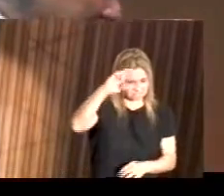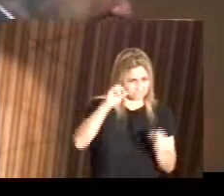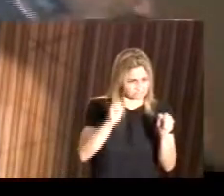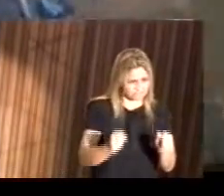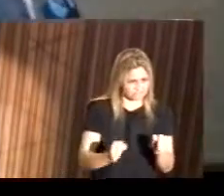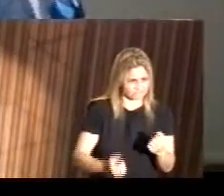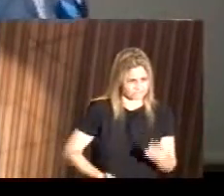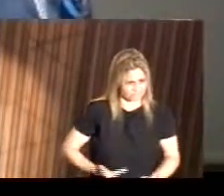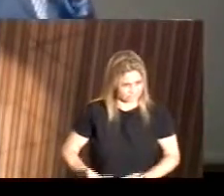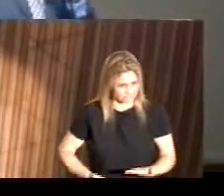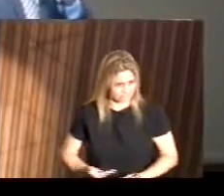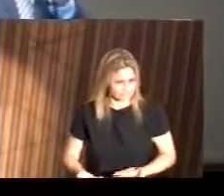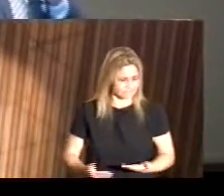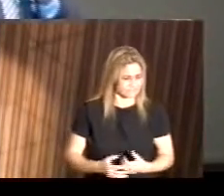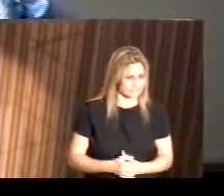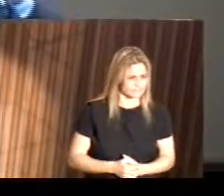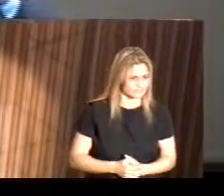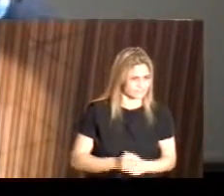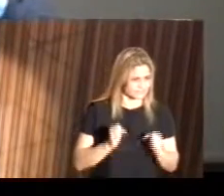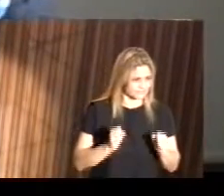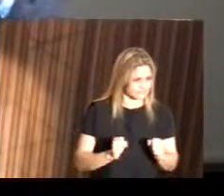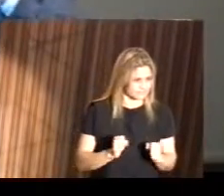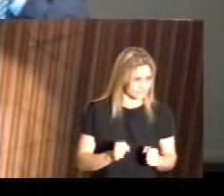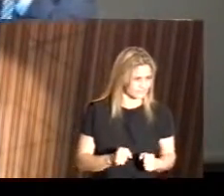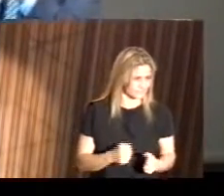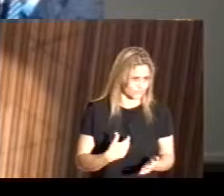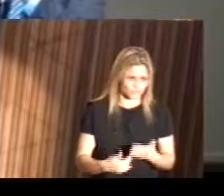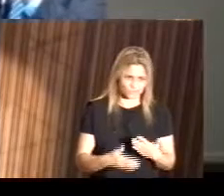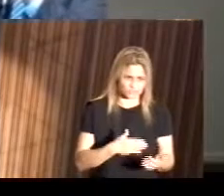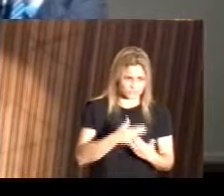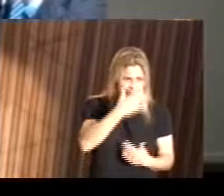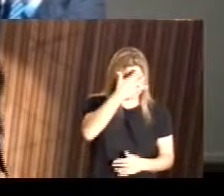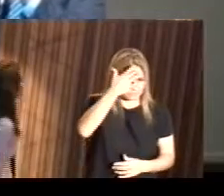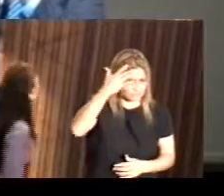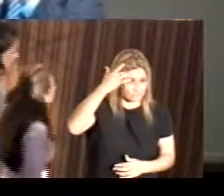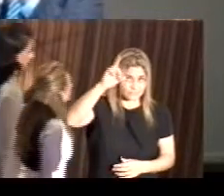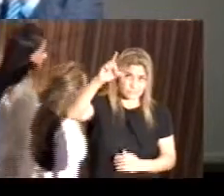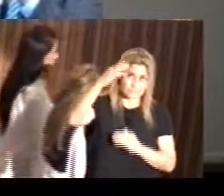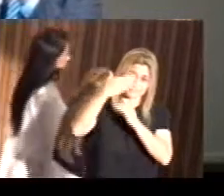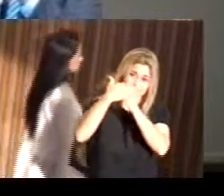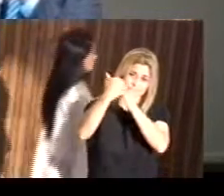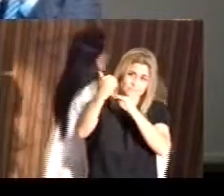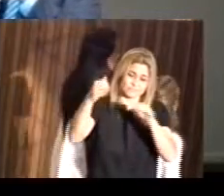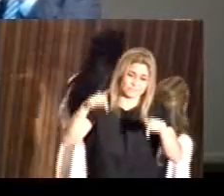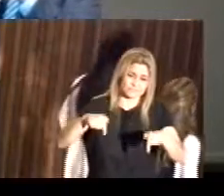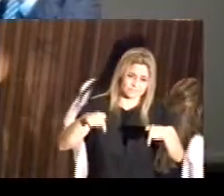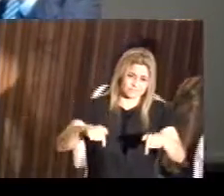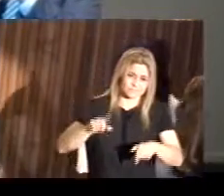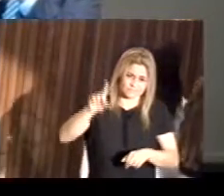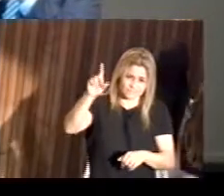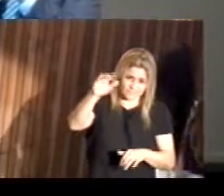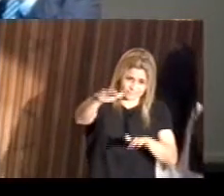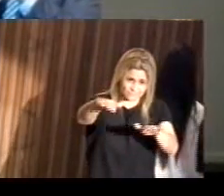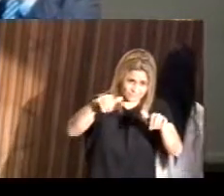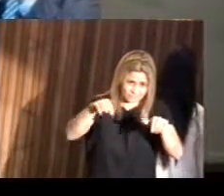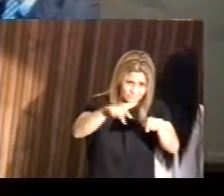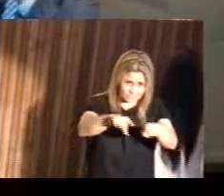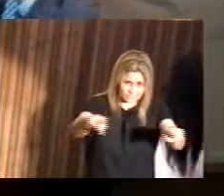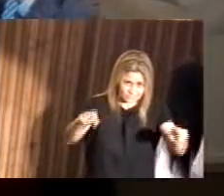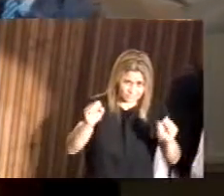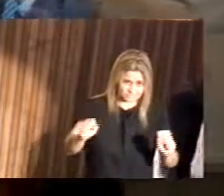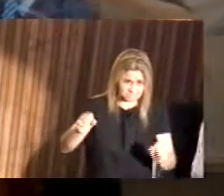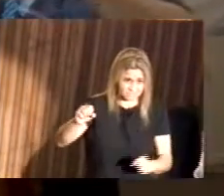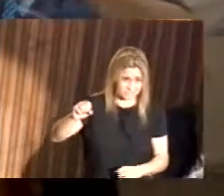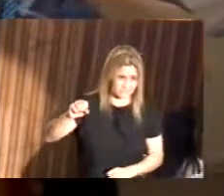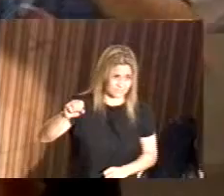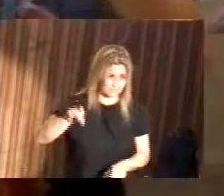um empregado, vale para todos quantos o Senhor está chamando hoje. Está falando com você, você está ouvindo a voz